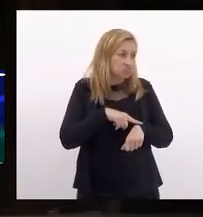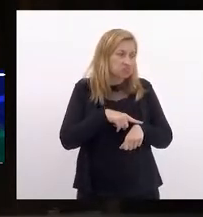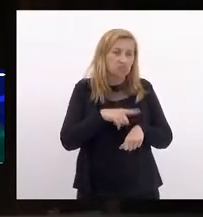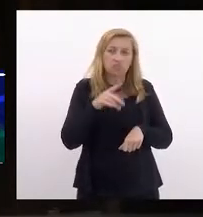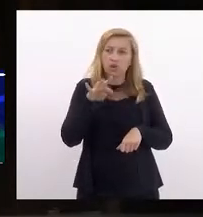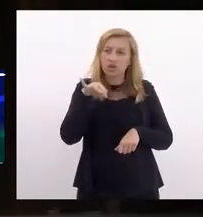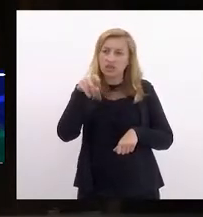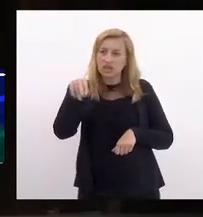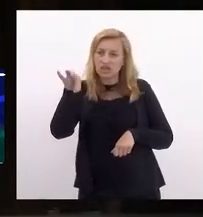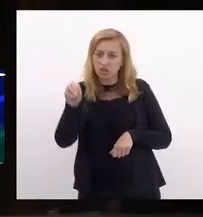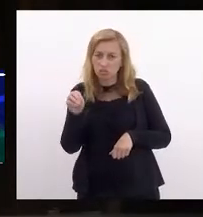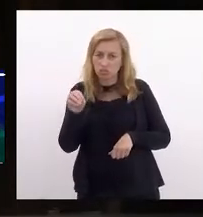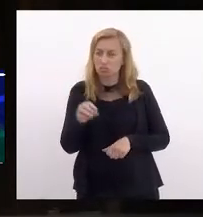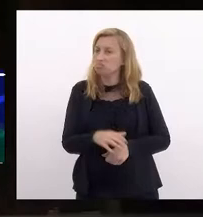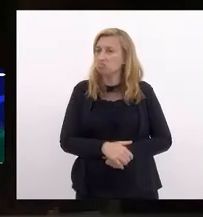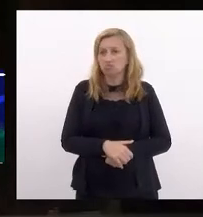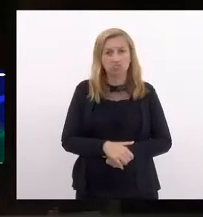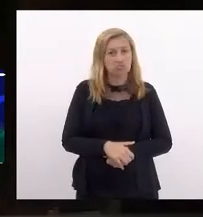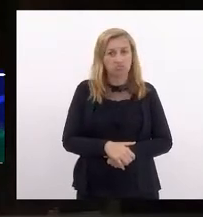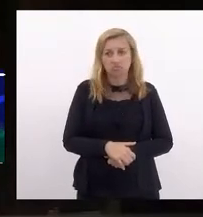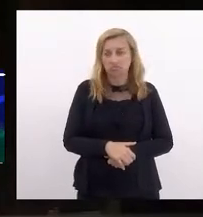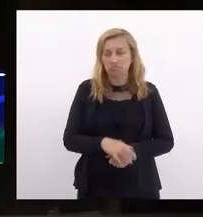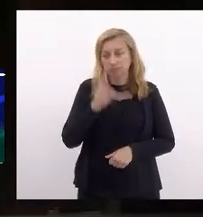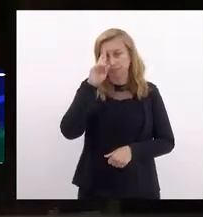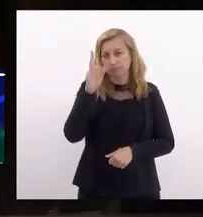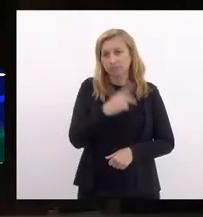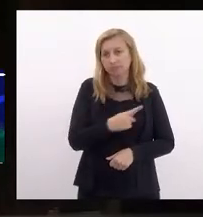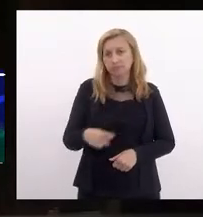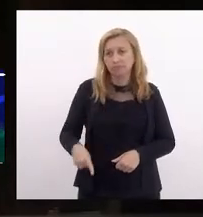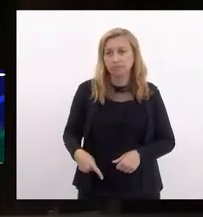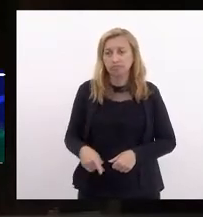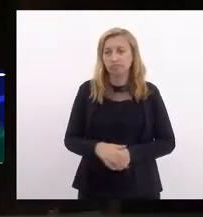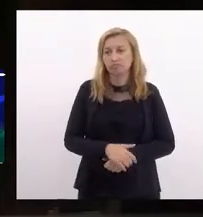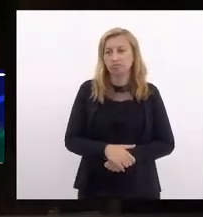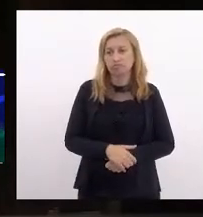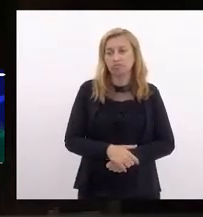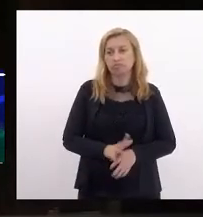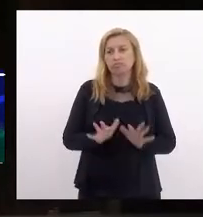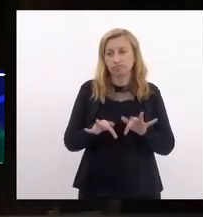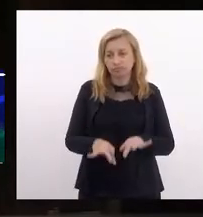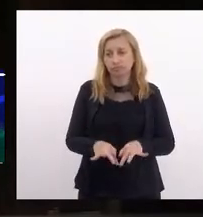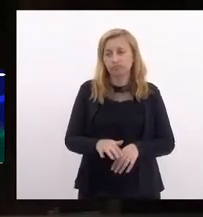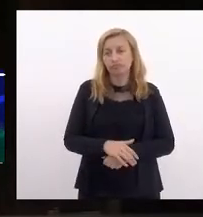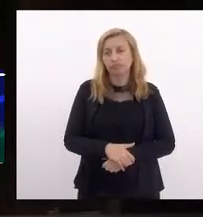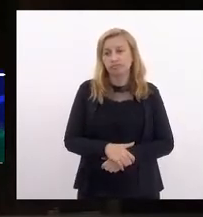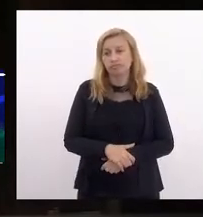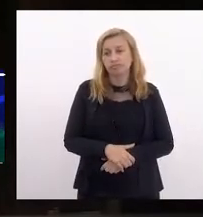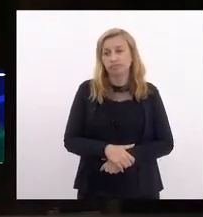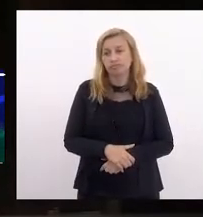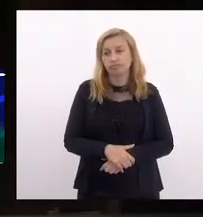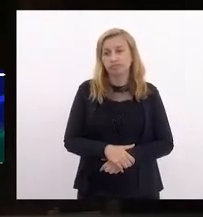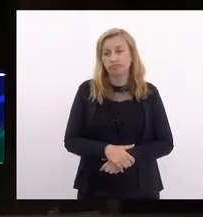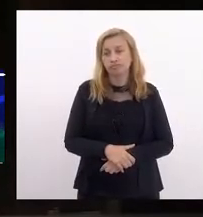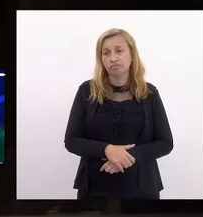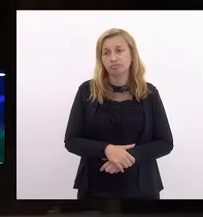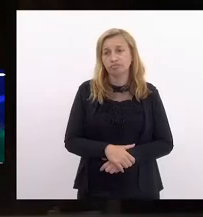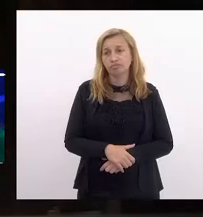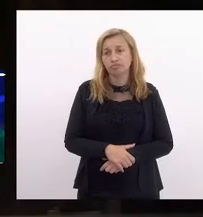em flores elitismo senhor presidente concluir por favor a concluir